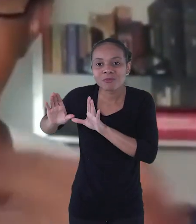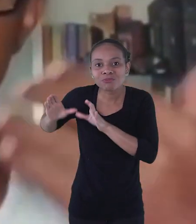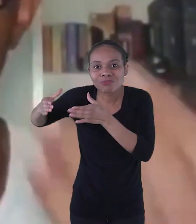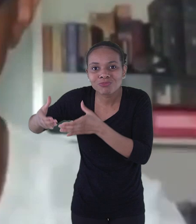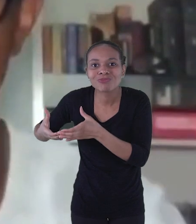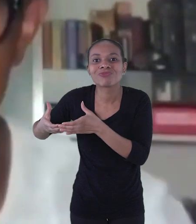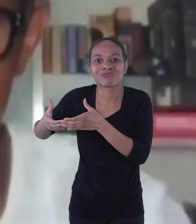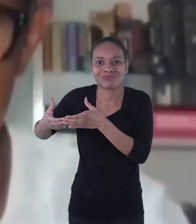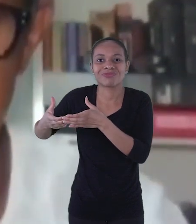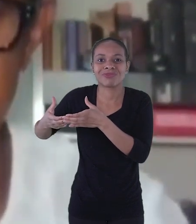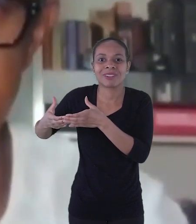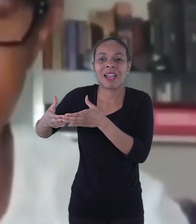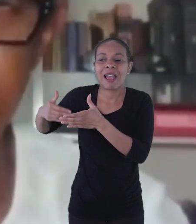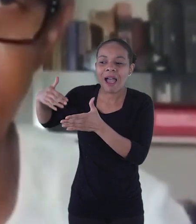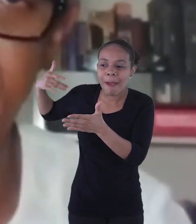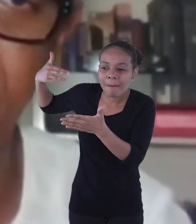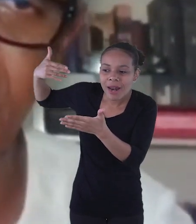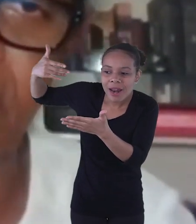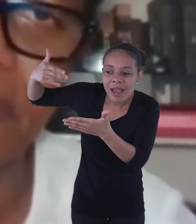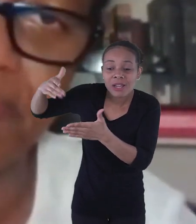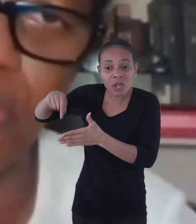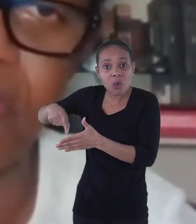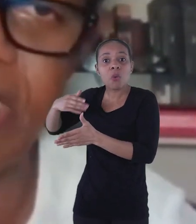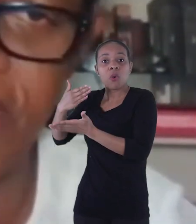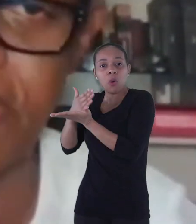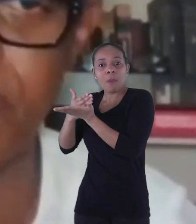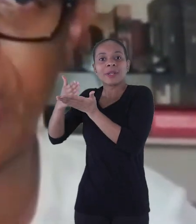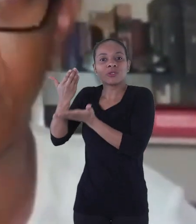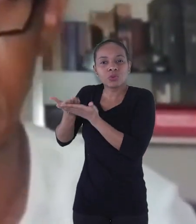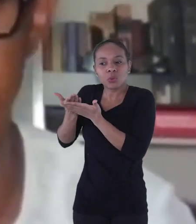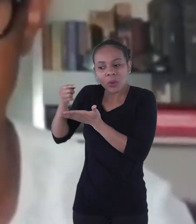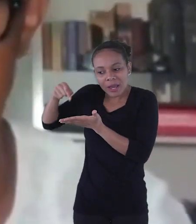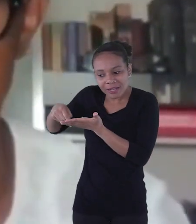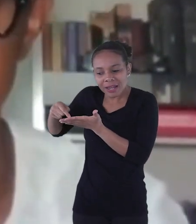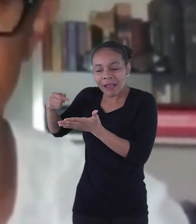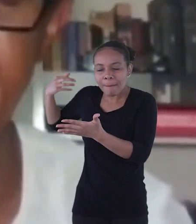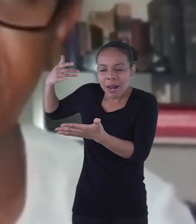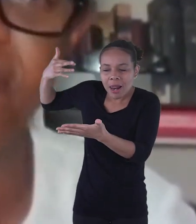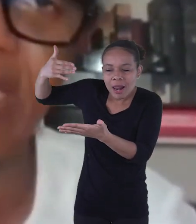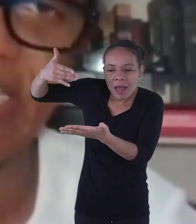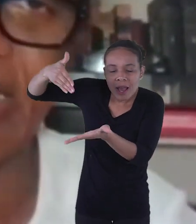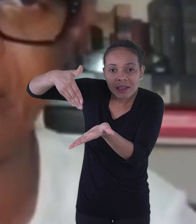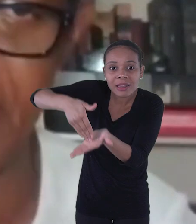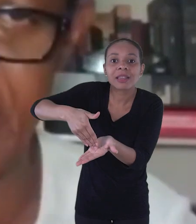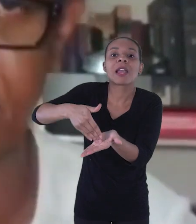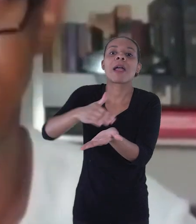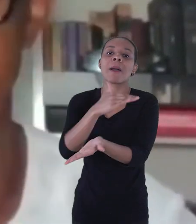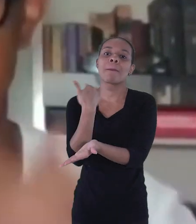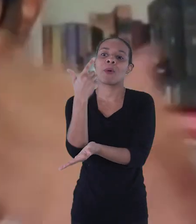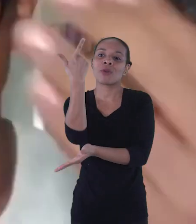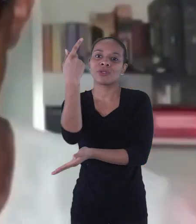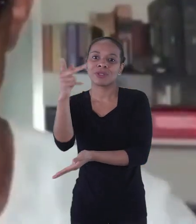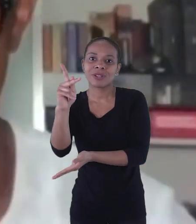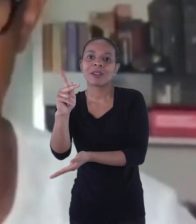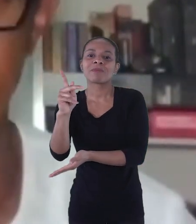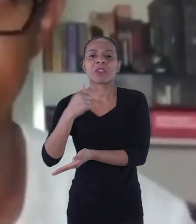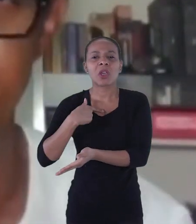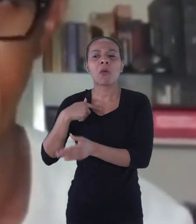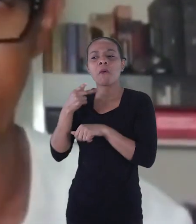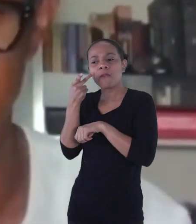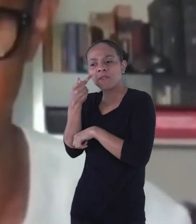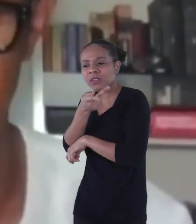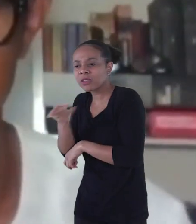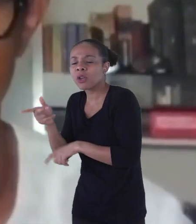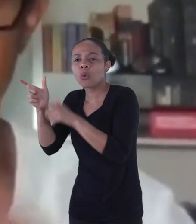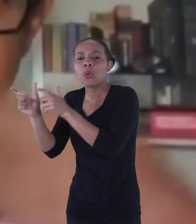aí até a morte da Carolina. Então, eu procurei fazer um panorama grande, fui a Sacramento, visitei